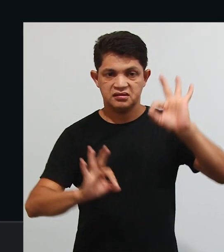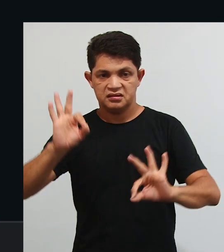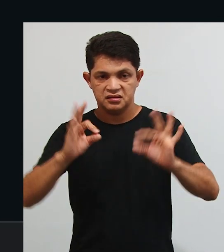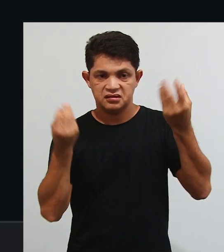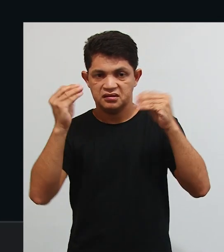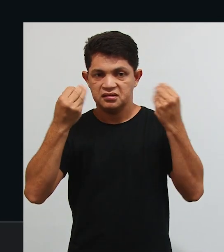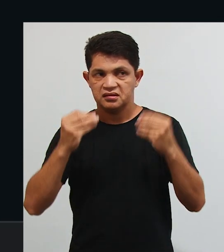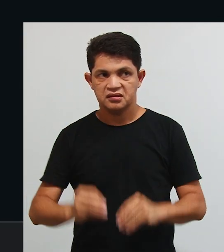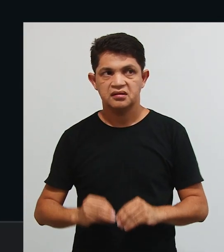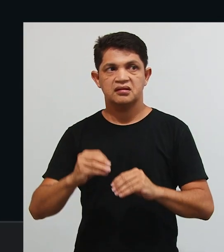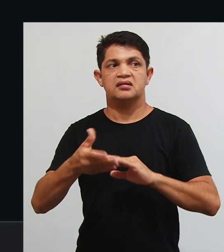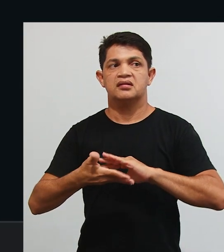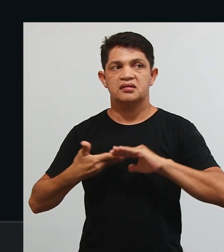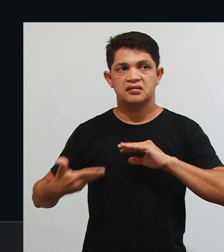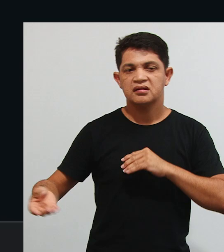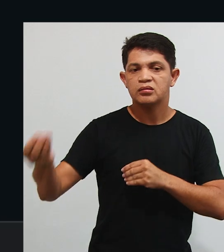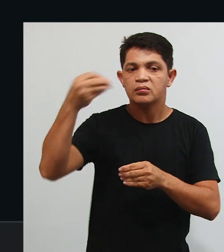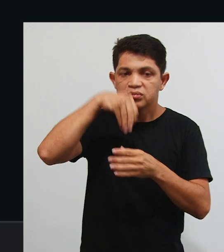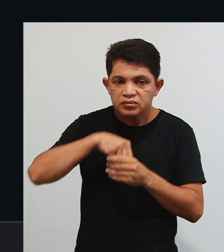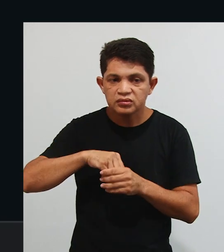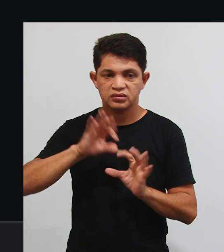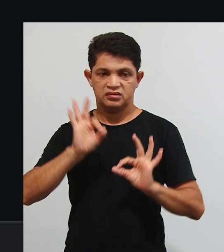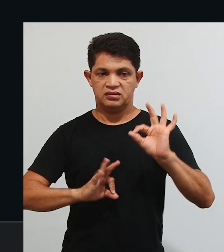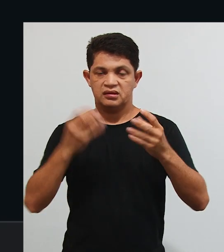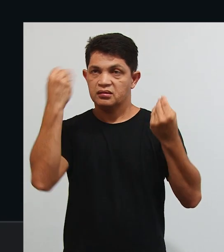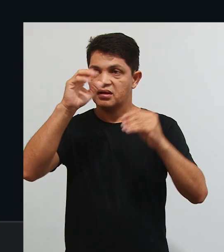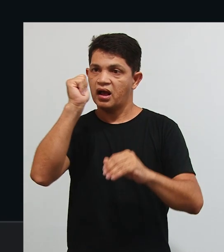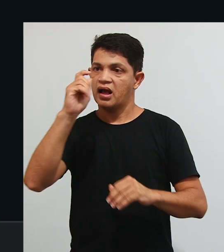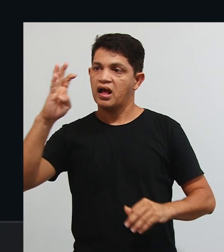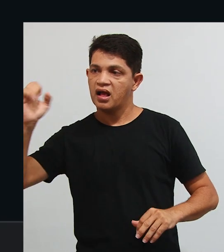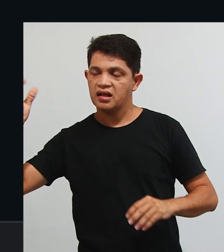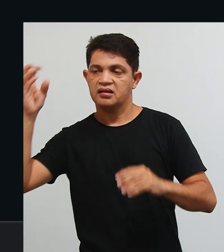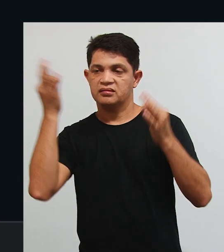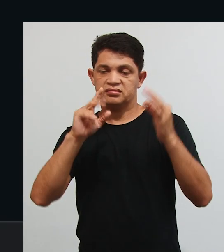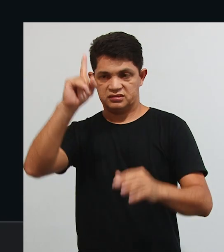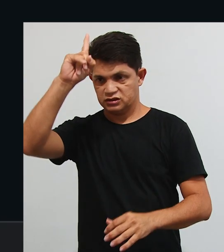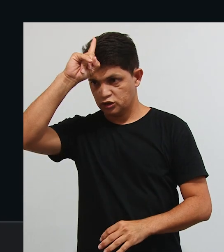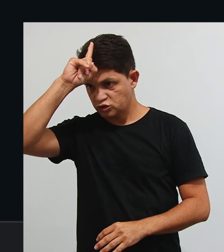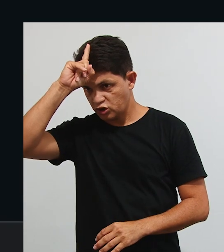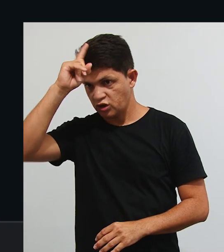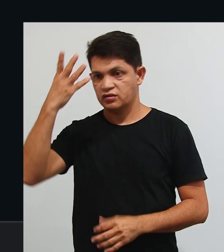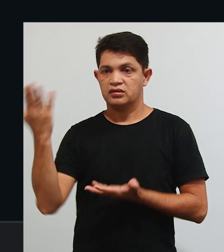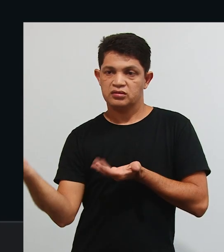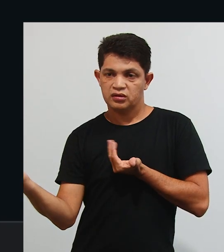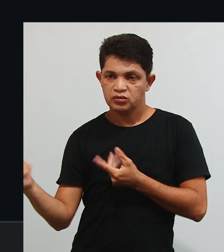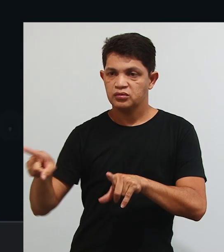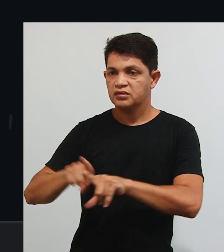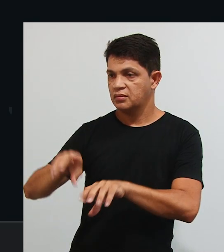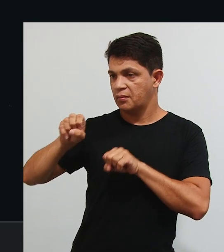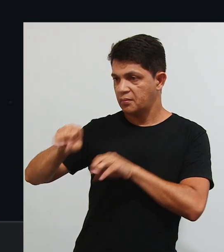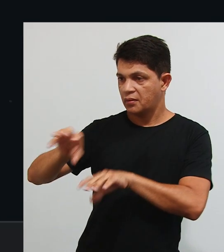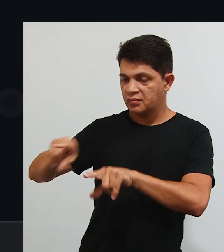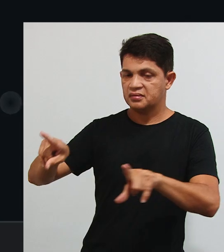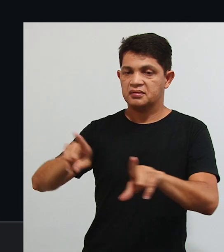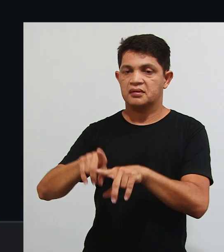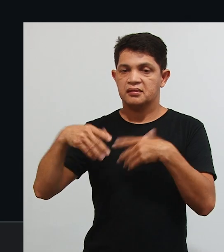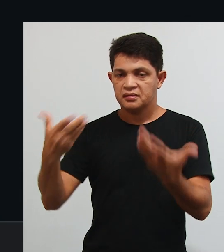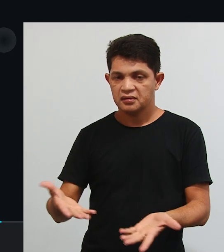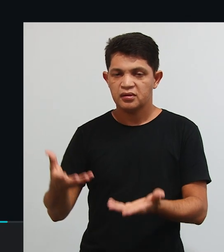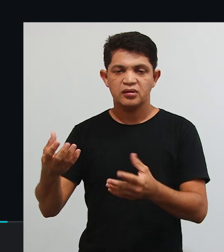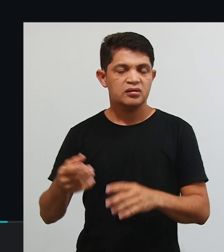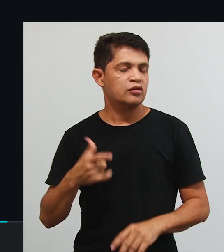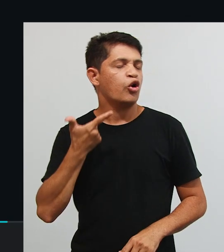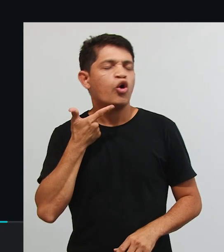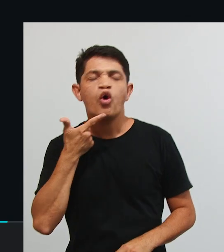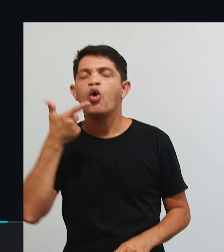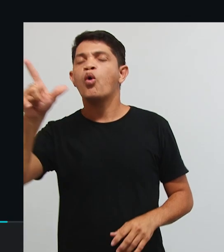do trabalho pedagógico, alfabetização e educação de jovens e adultos. Professora, mas olha, eu gosto